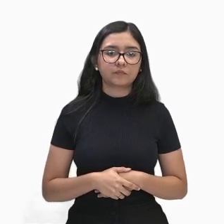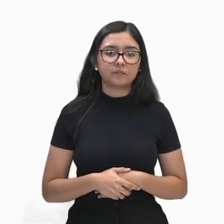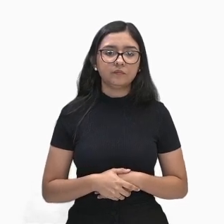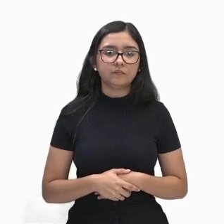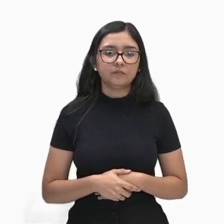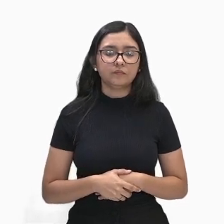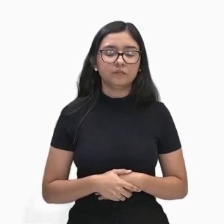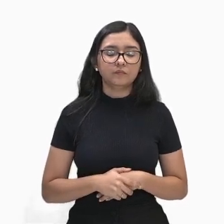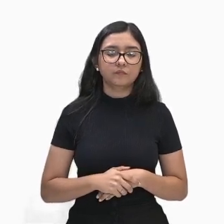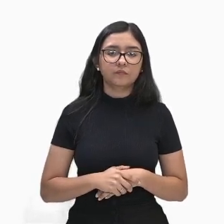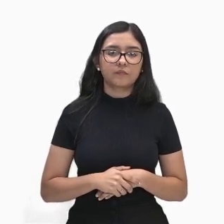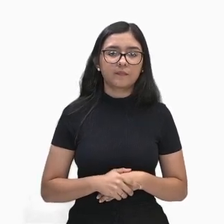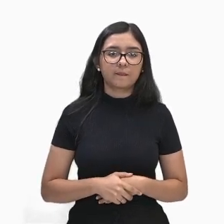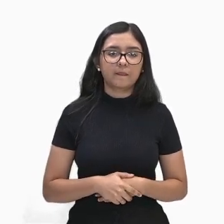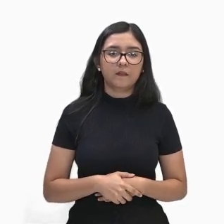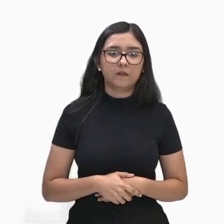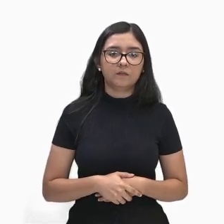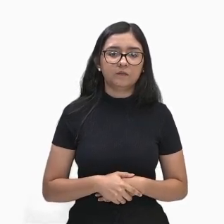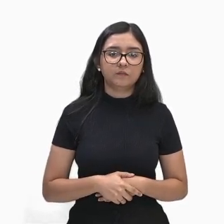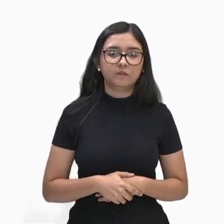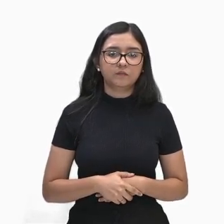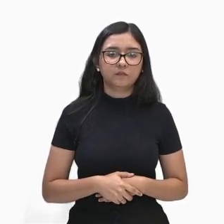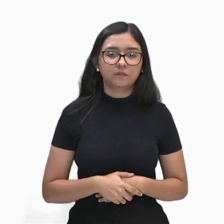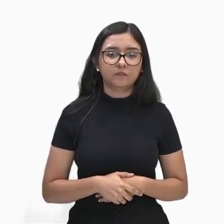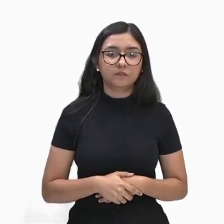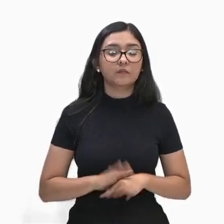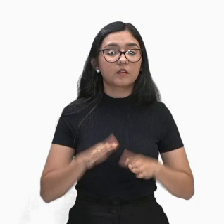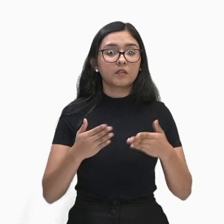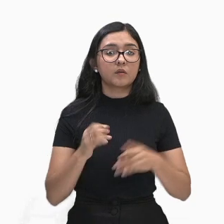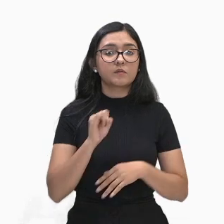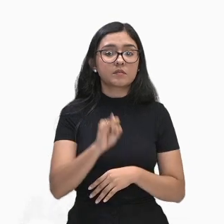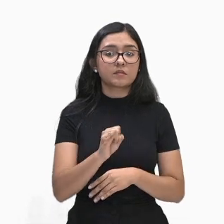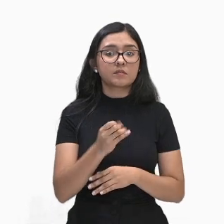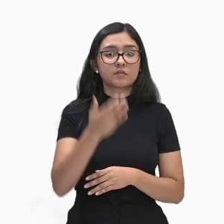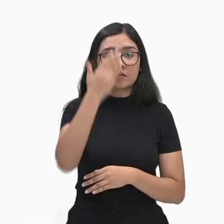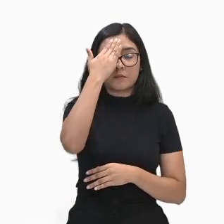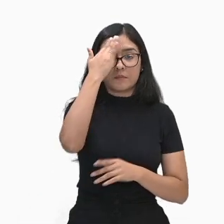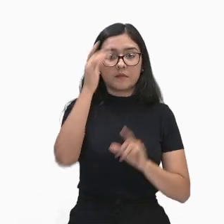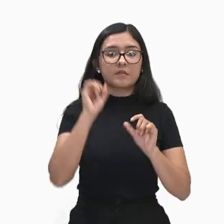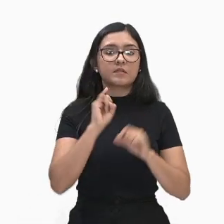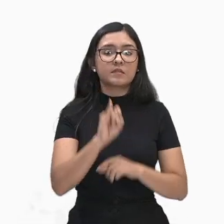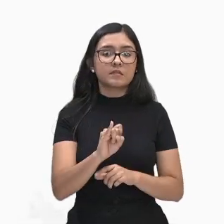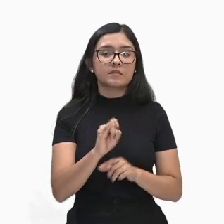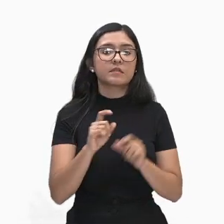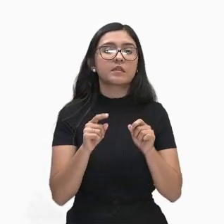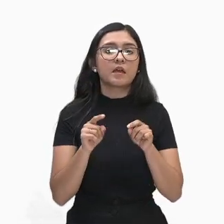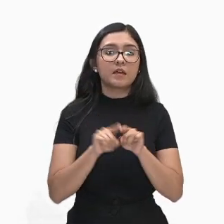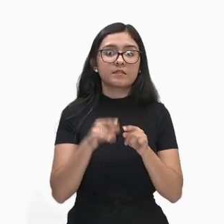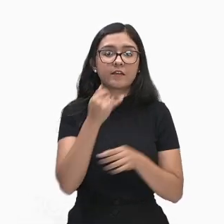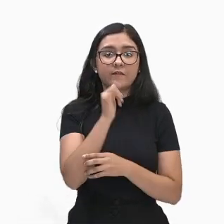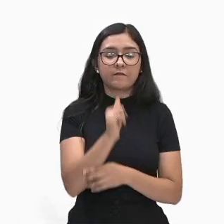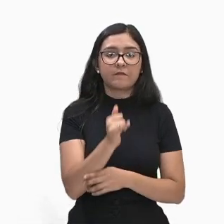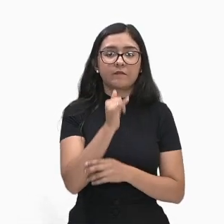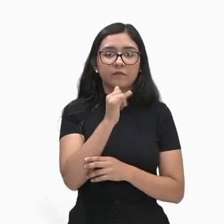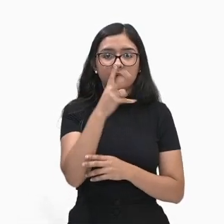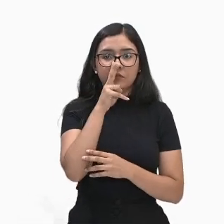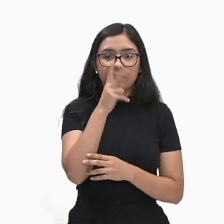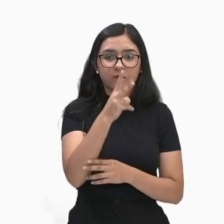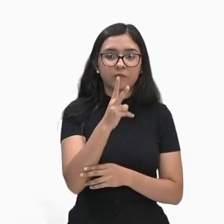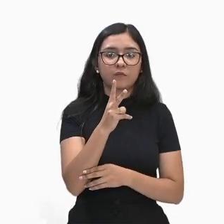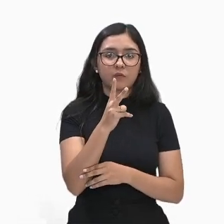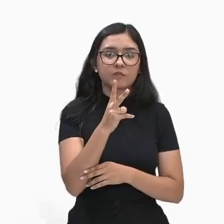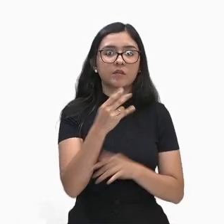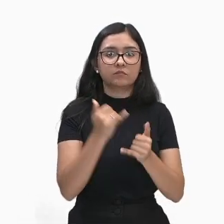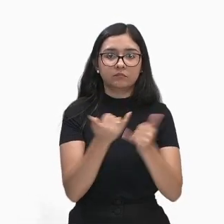Daí, pessoal, para que eu determine se essas forças são de atração ou de repulsão, basta eu